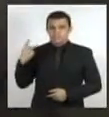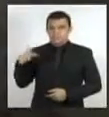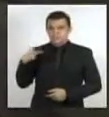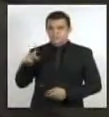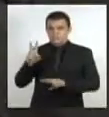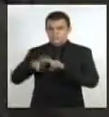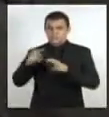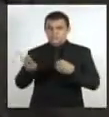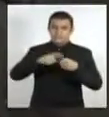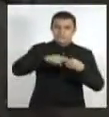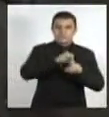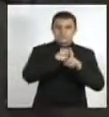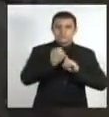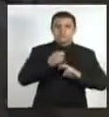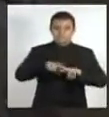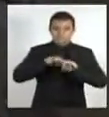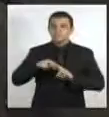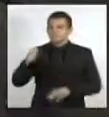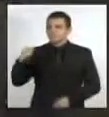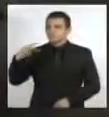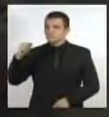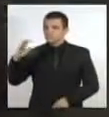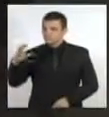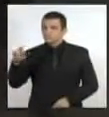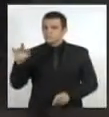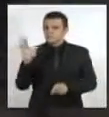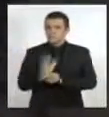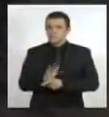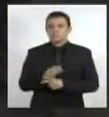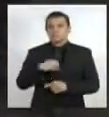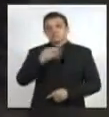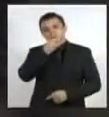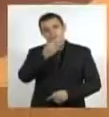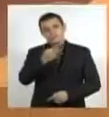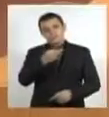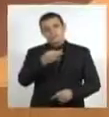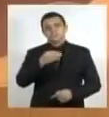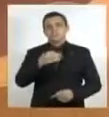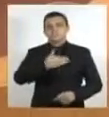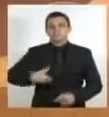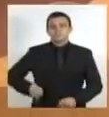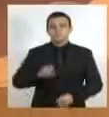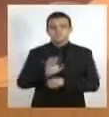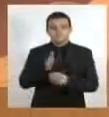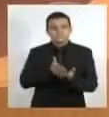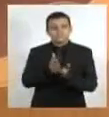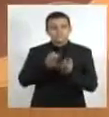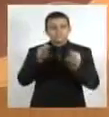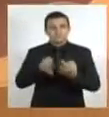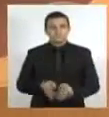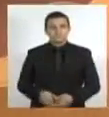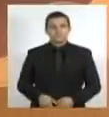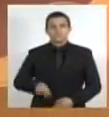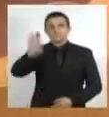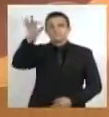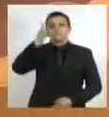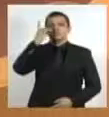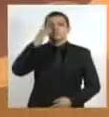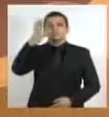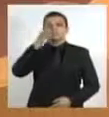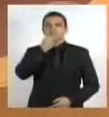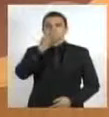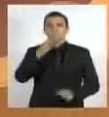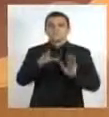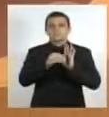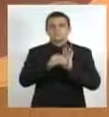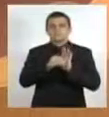portanto, acho que o governo do Estado caminha no sentido correto. Deputado Conclui, Rafael. senhor presidente. Deputado Rafael, Quem está... me conceda uma